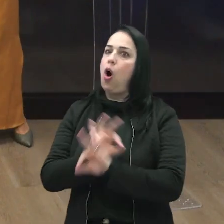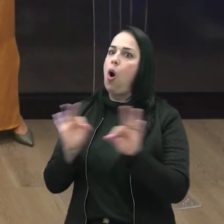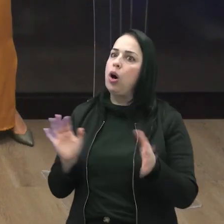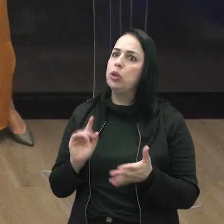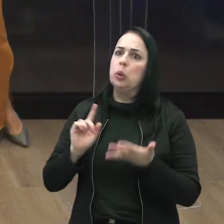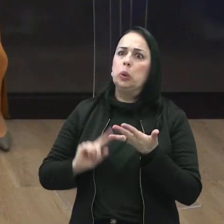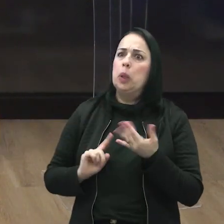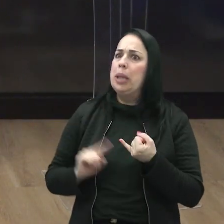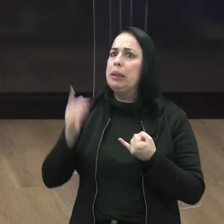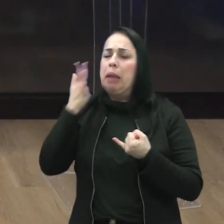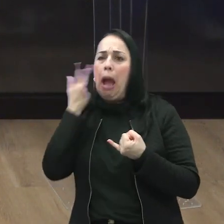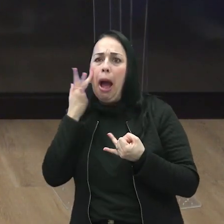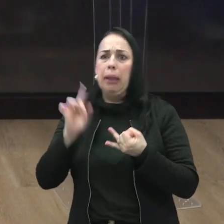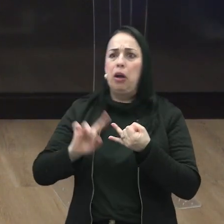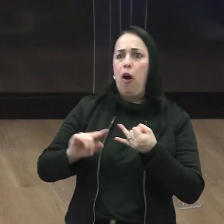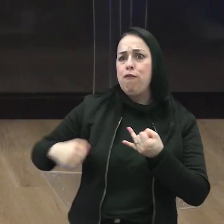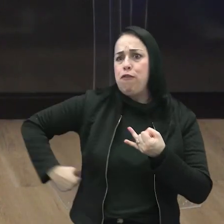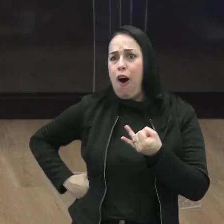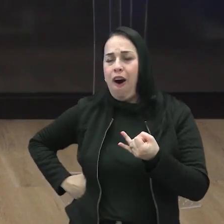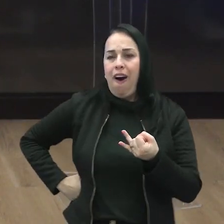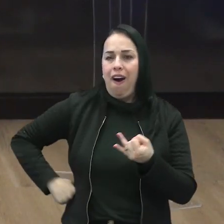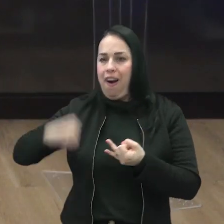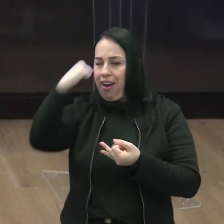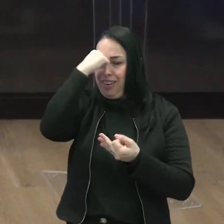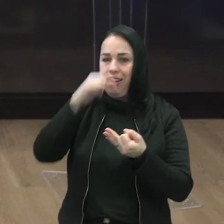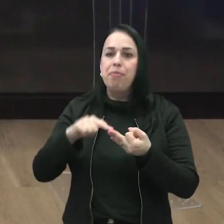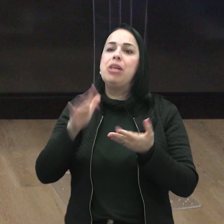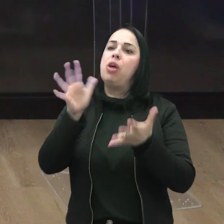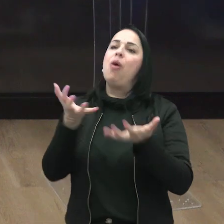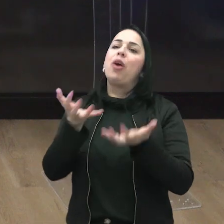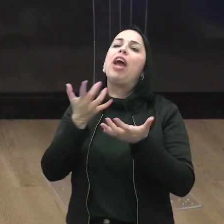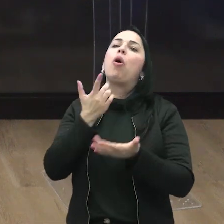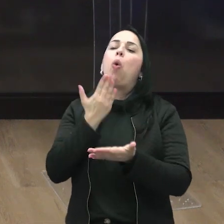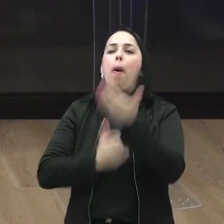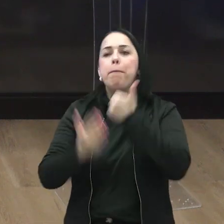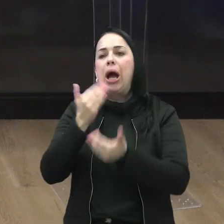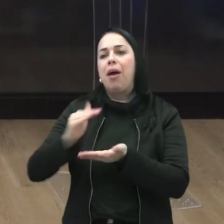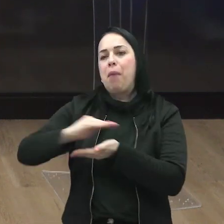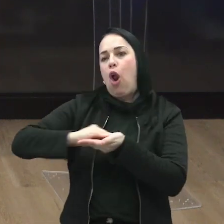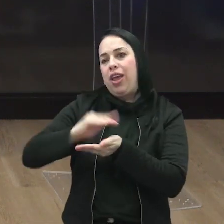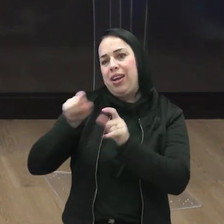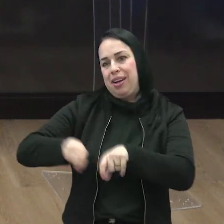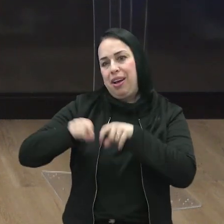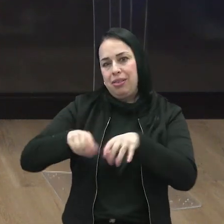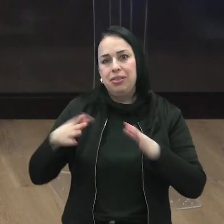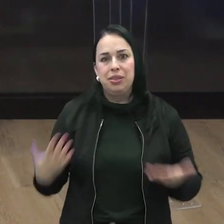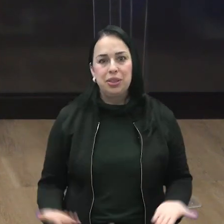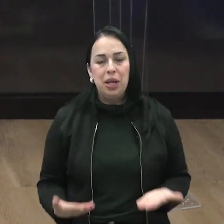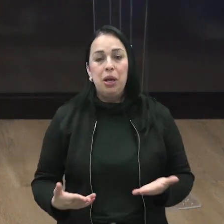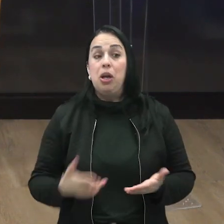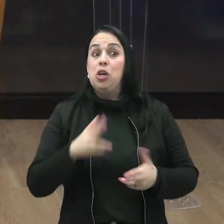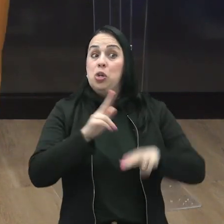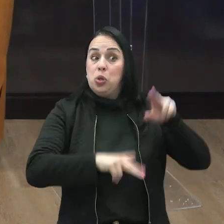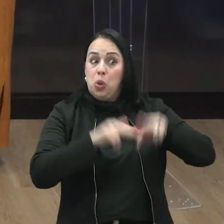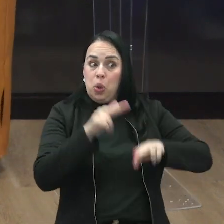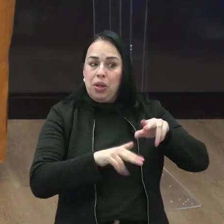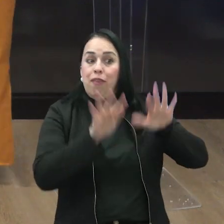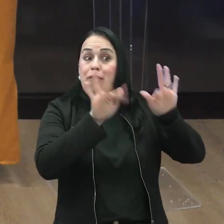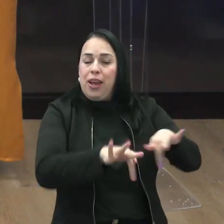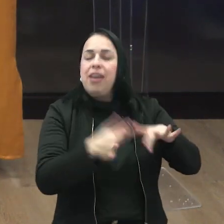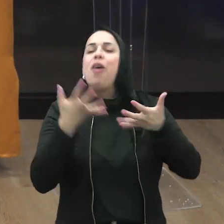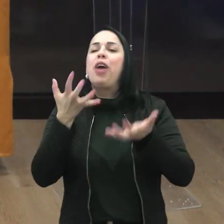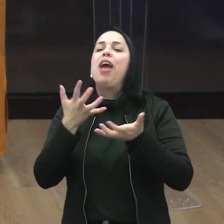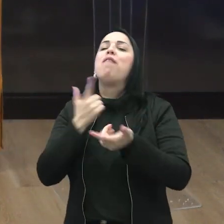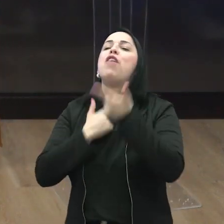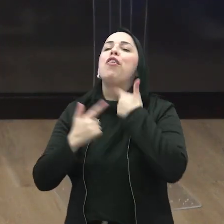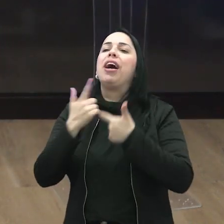muita coisa boa, né? Teatro, forró. Agora, eu quero comer bolinho caipira. É isso. Eu quero me despedir de junho com